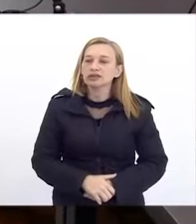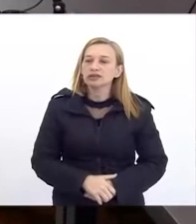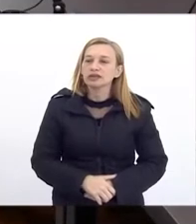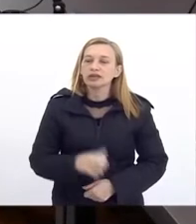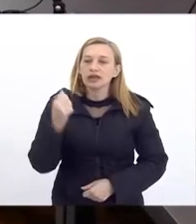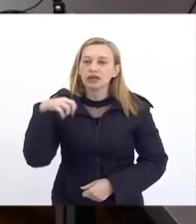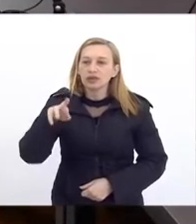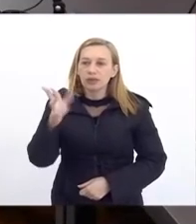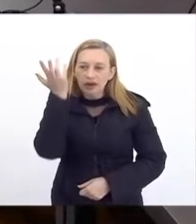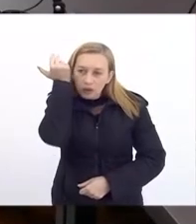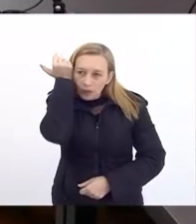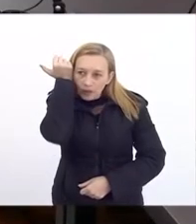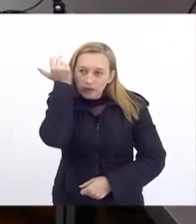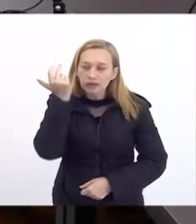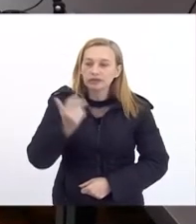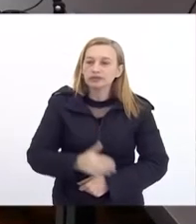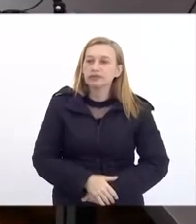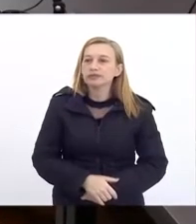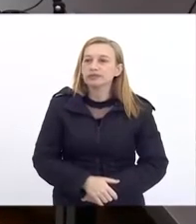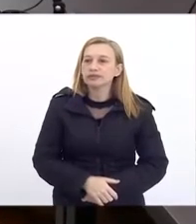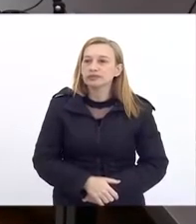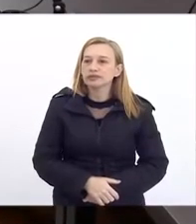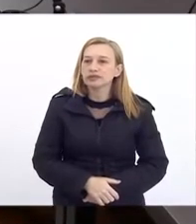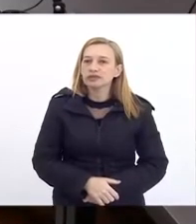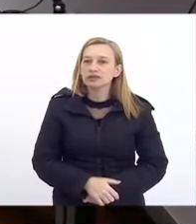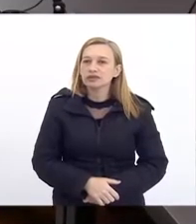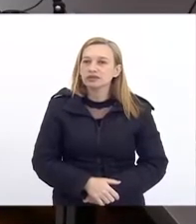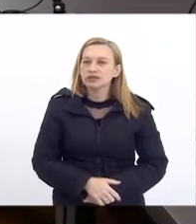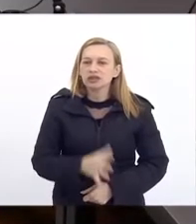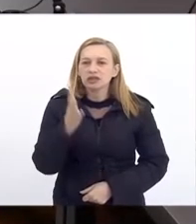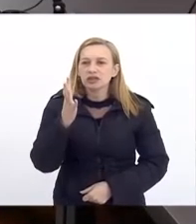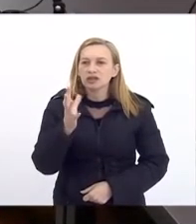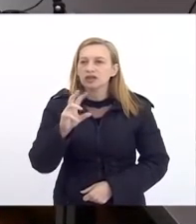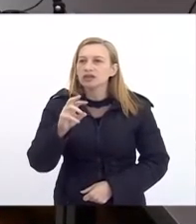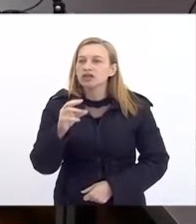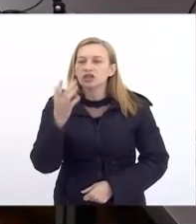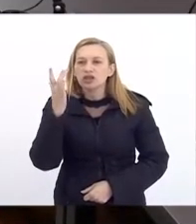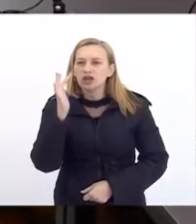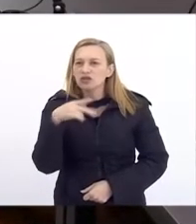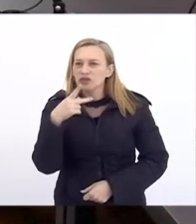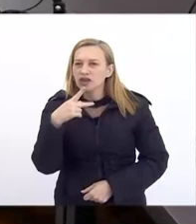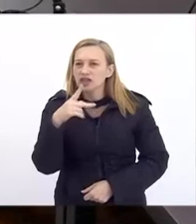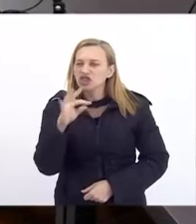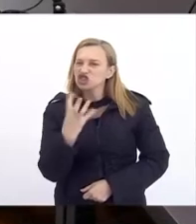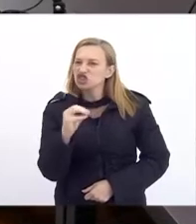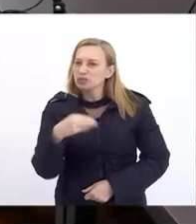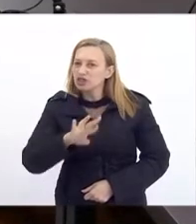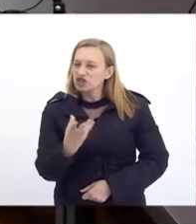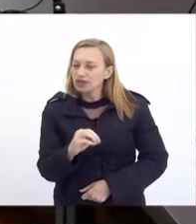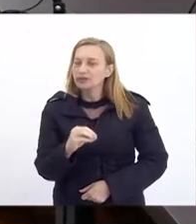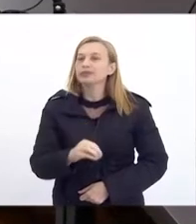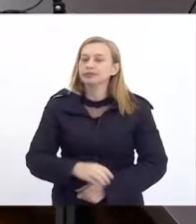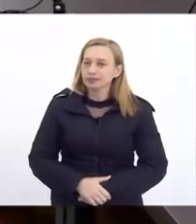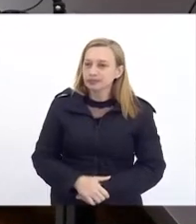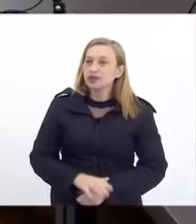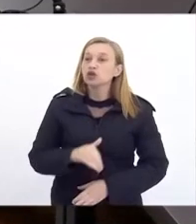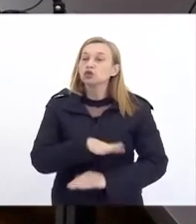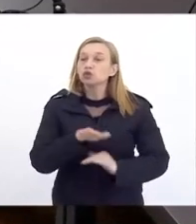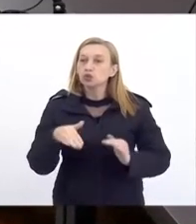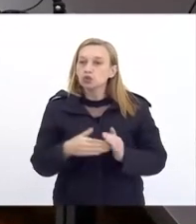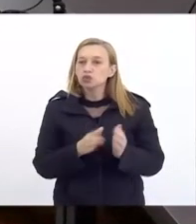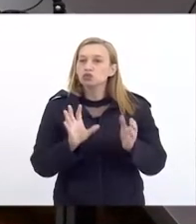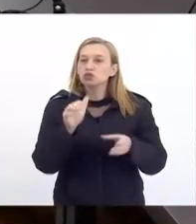Eliomar Coelho e não sei se eu falei Chico Machado. Falei? Chico Machado. Todos